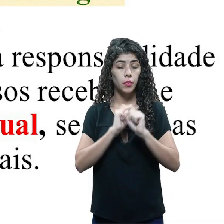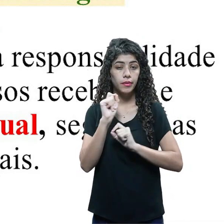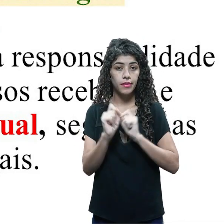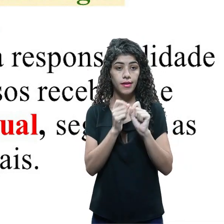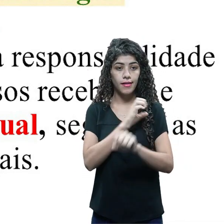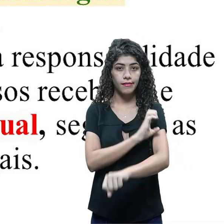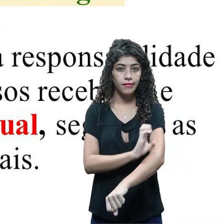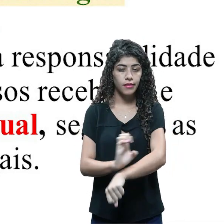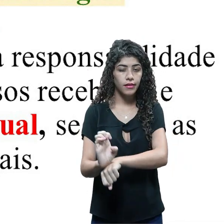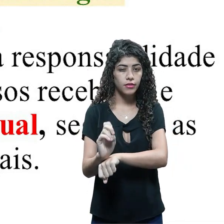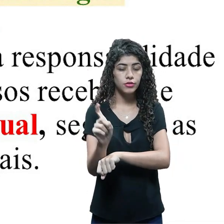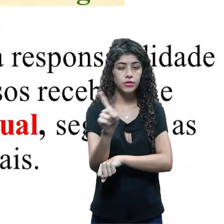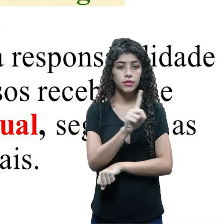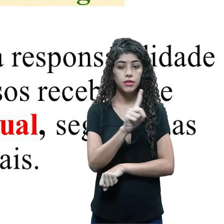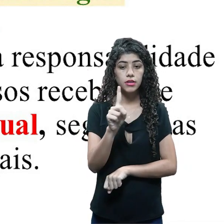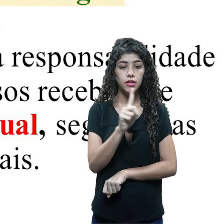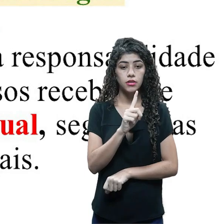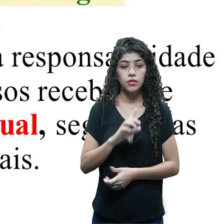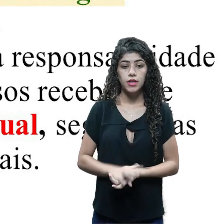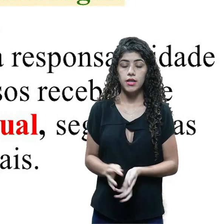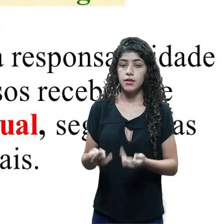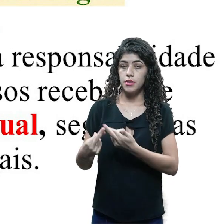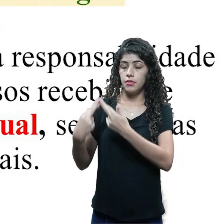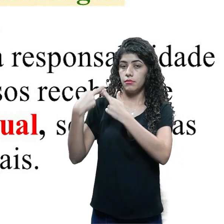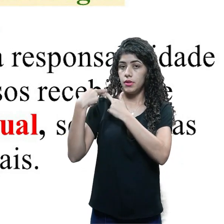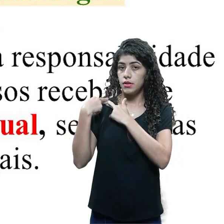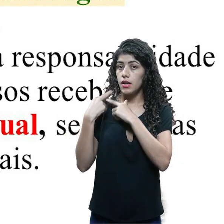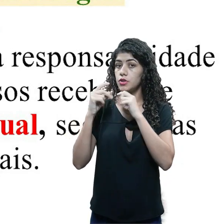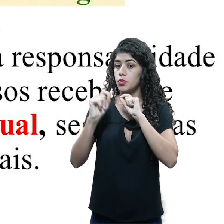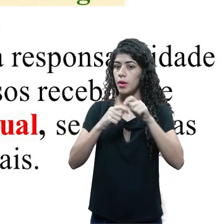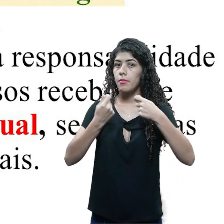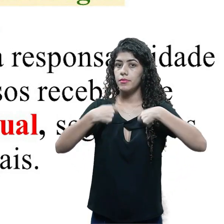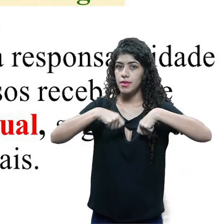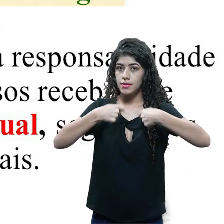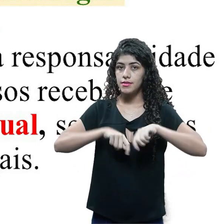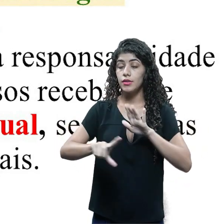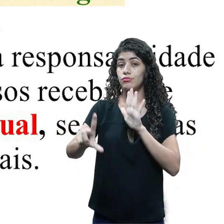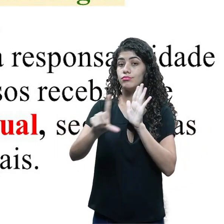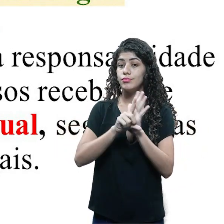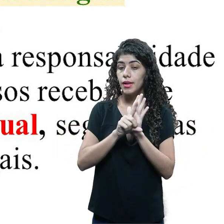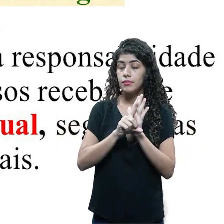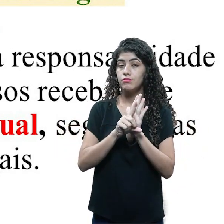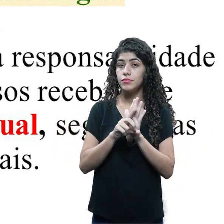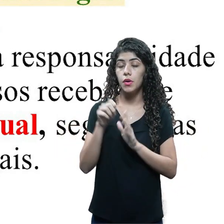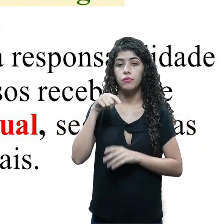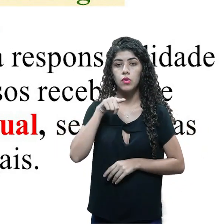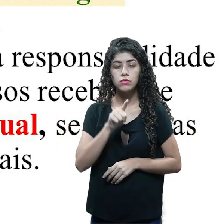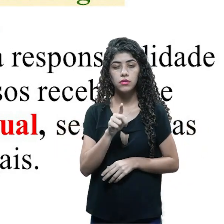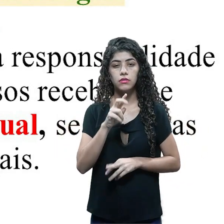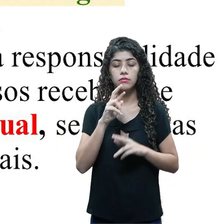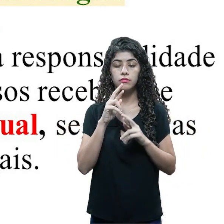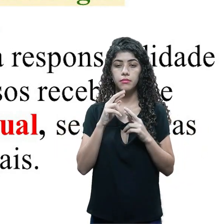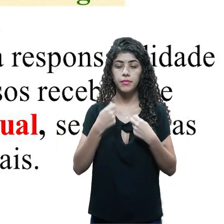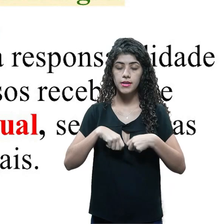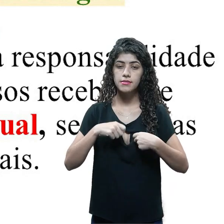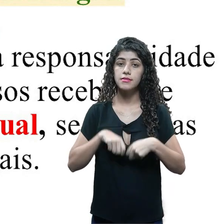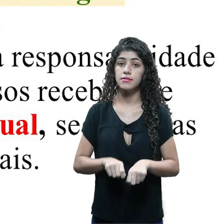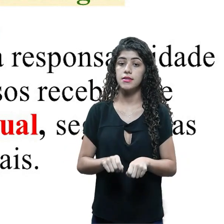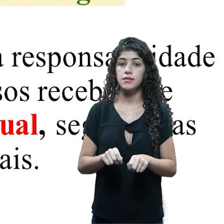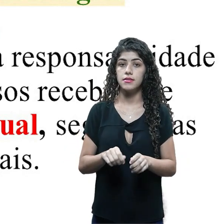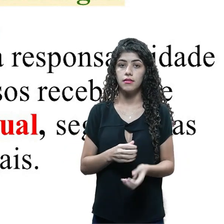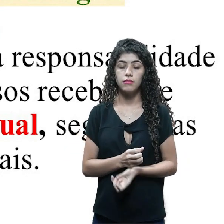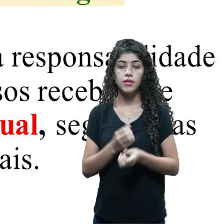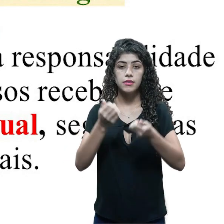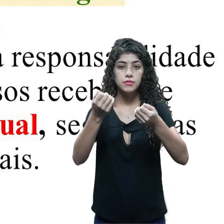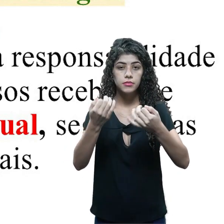por uma questão de ética. O dever de prestar contas é uma necessidade legal. Ou seja, você responde